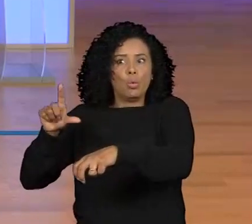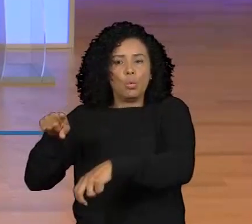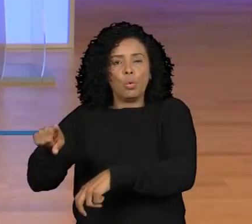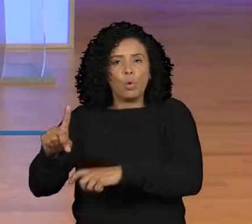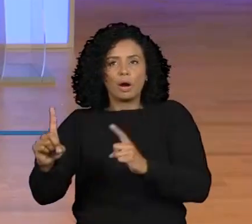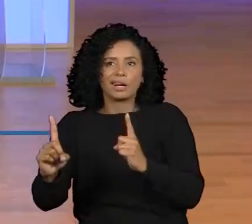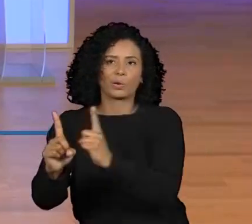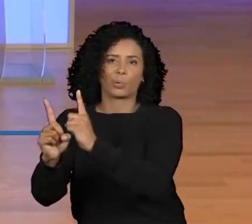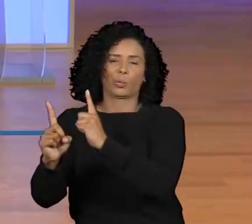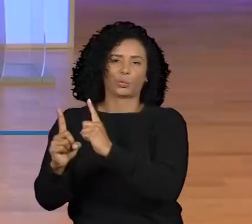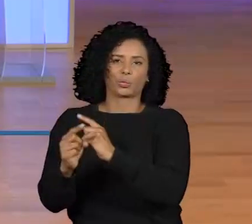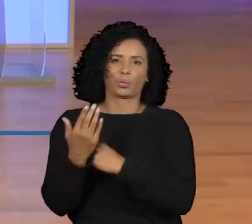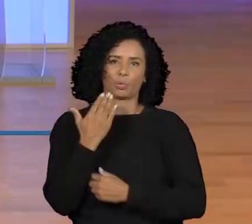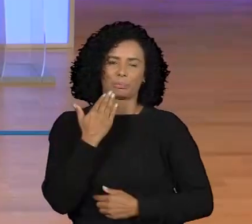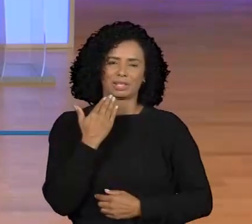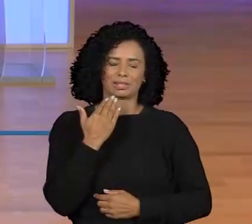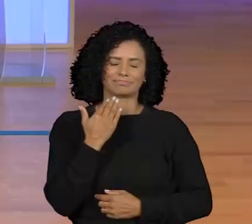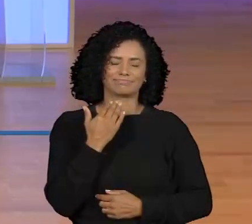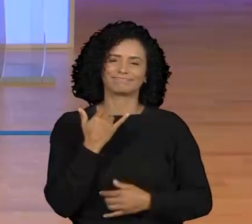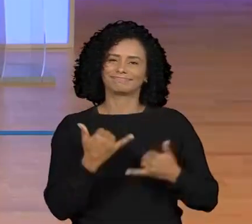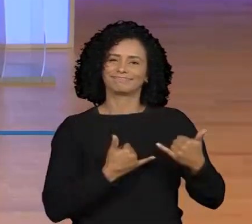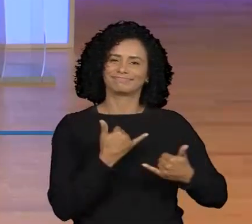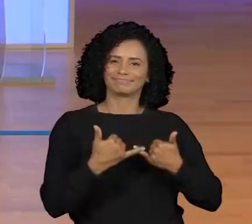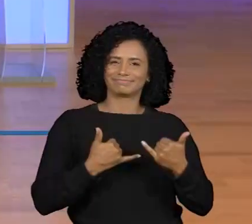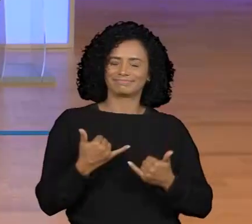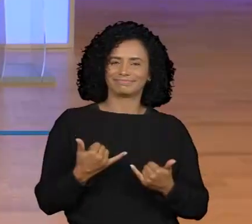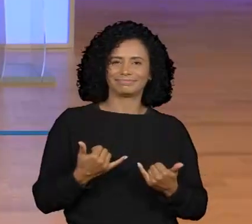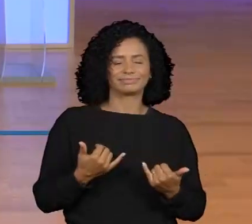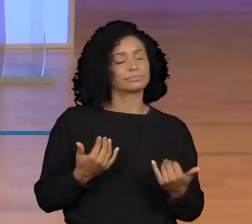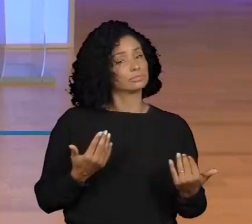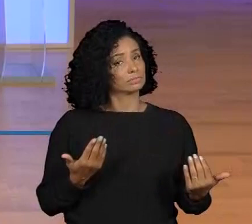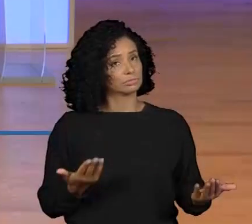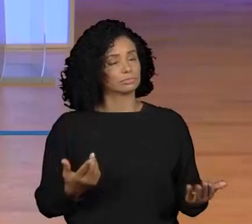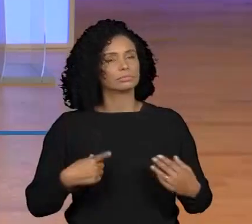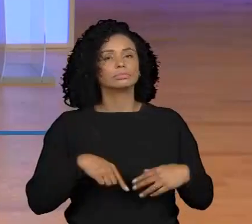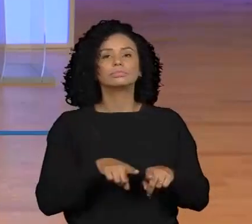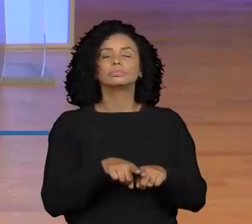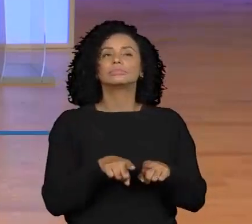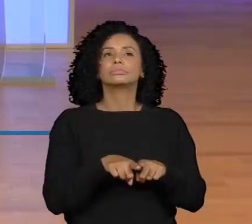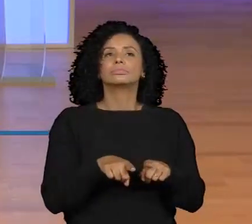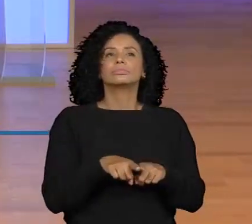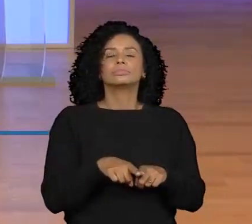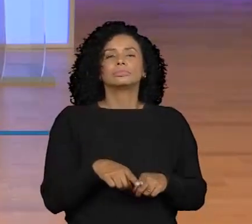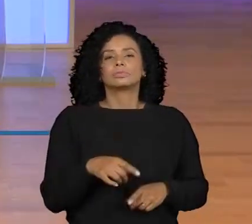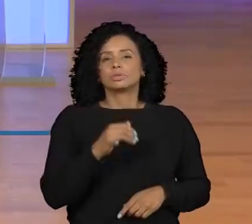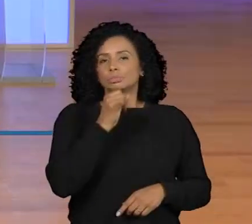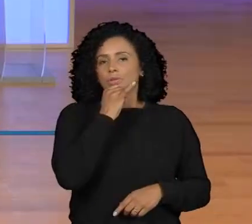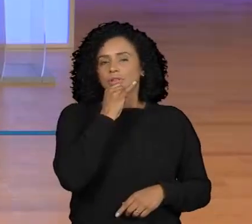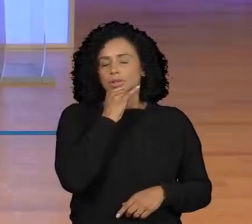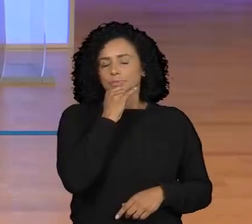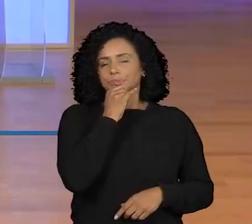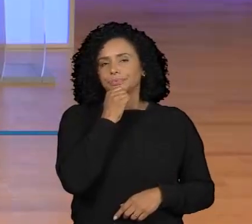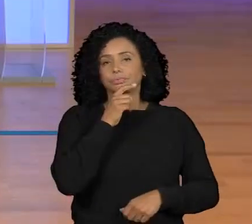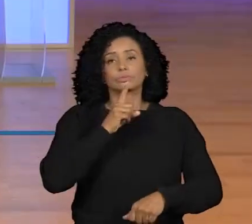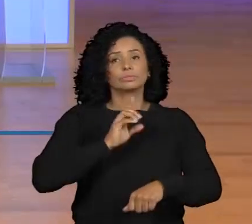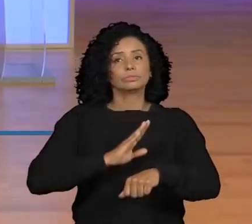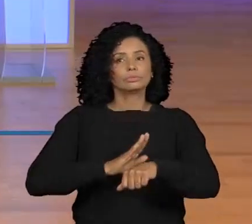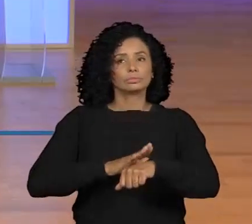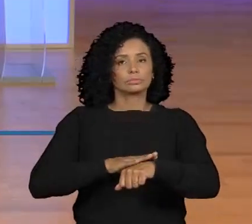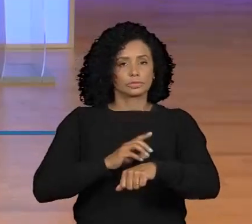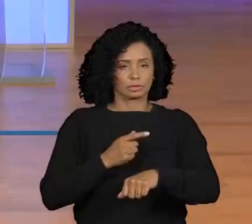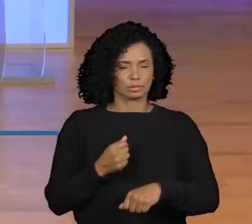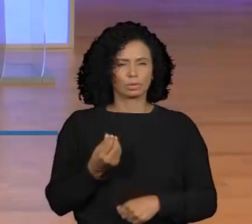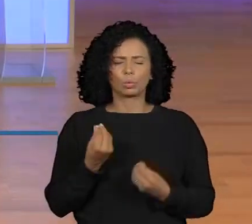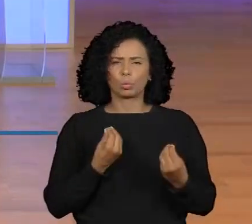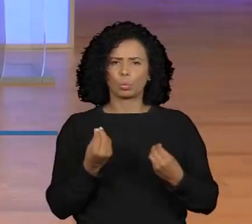essa e usando a intensidade temos também o outro elemento quer duração a duração